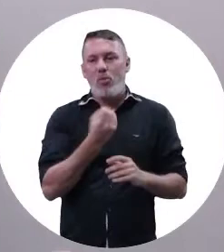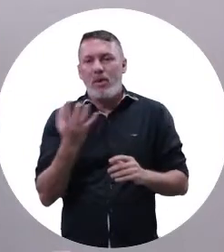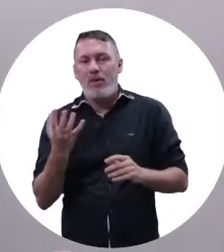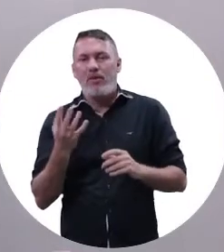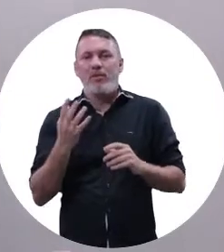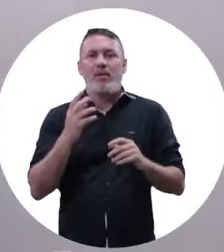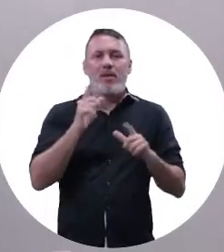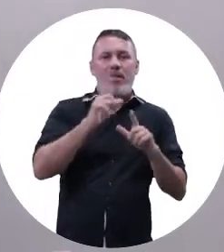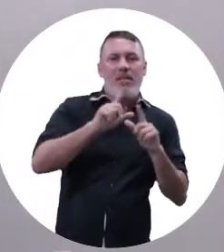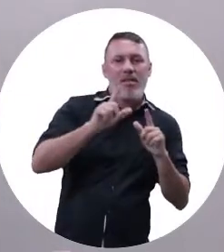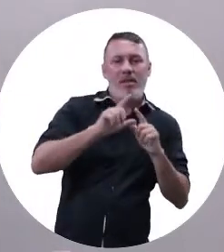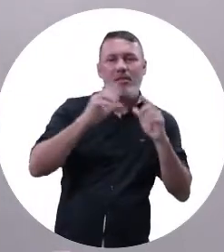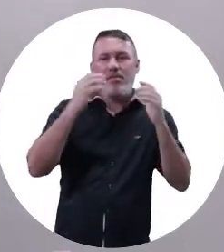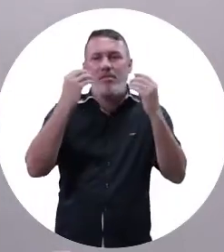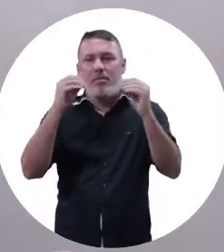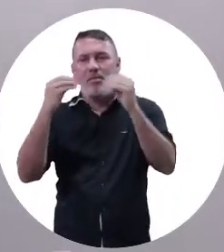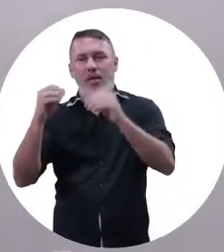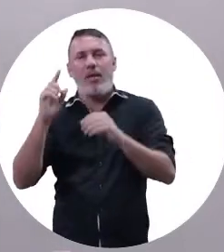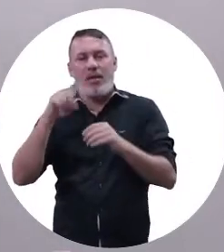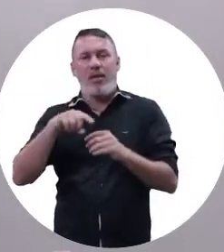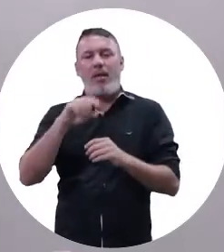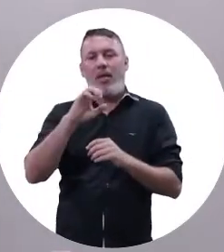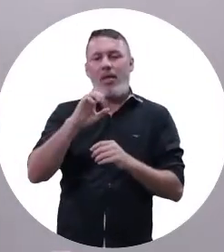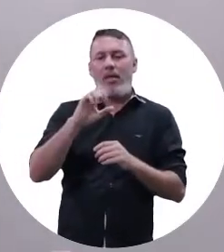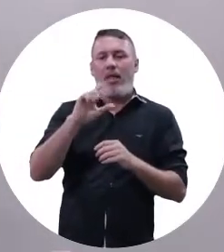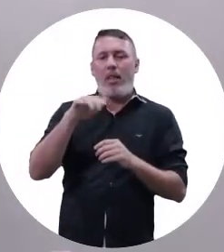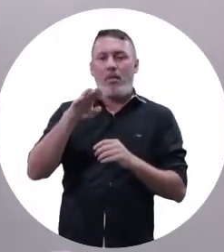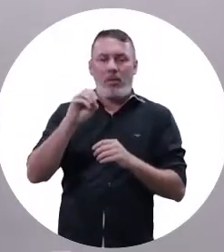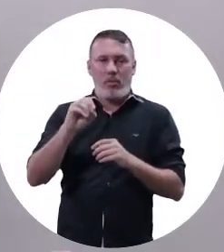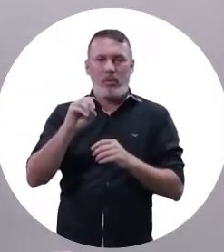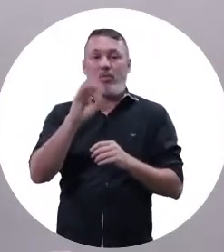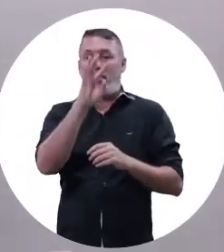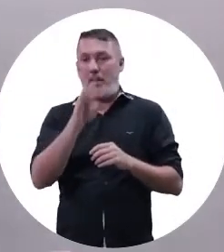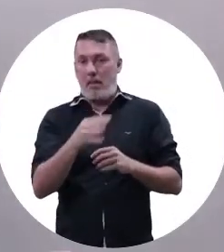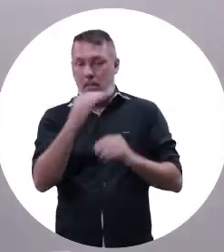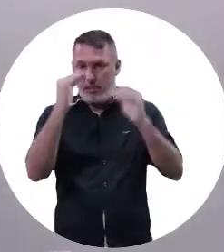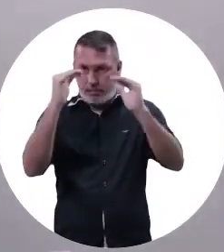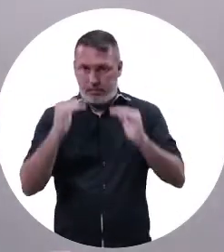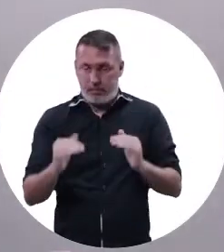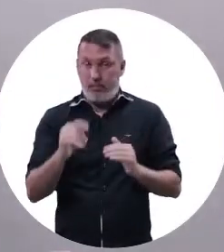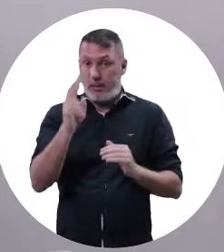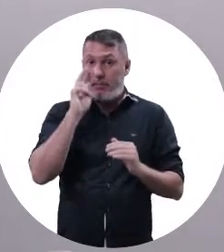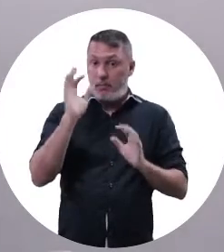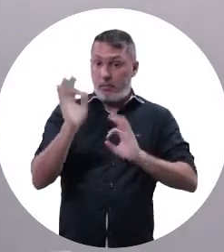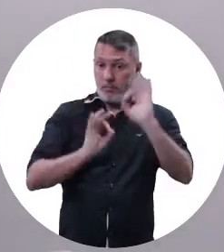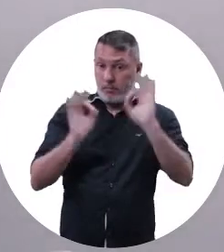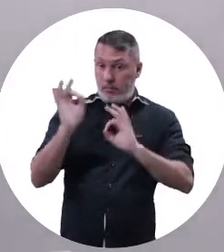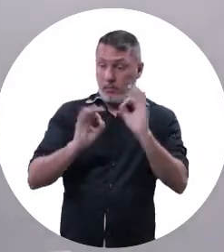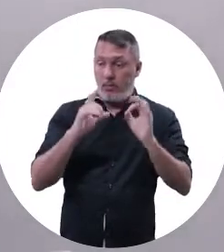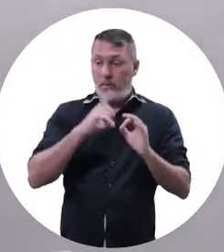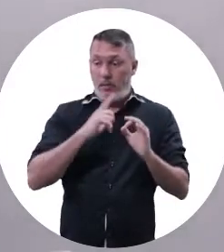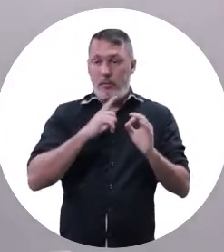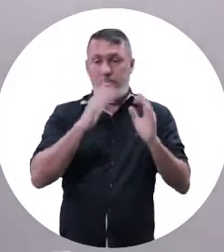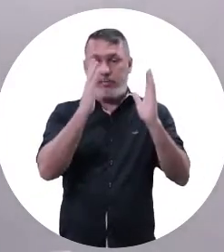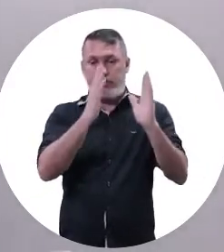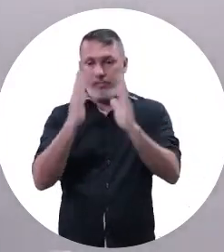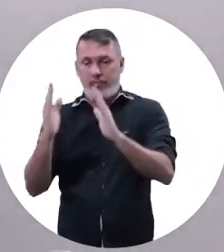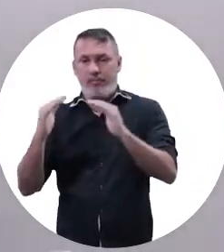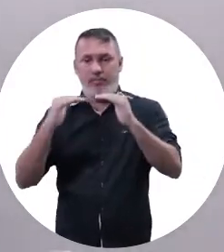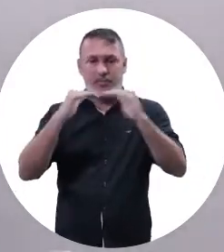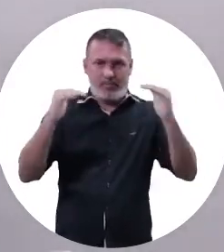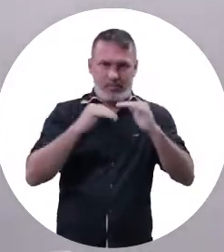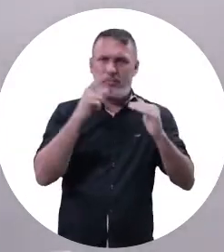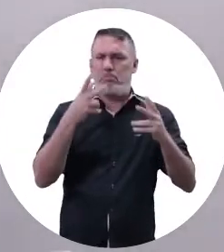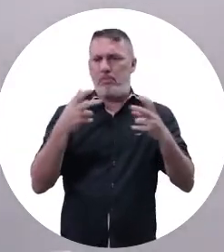esses elementos em cima do conceito do que é a tabela periódica. Vimos que a tabela periódica é organizada em ordem crescente de número